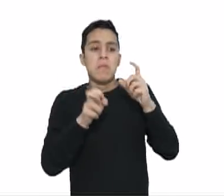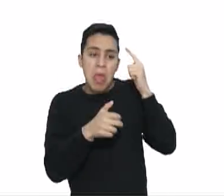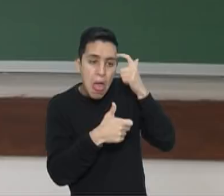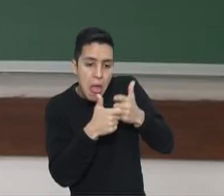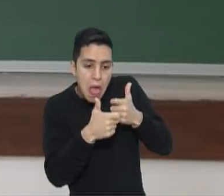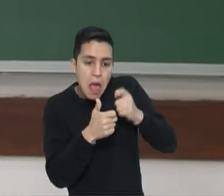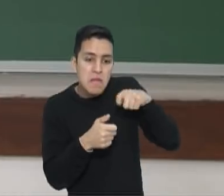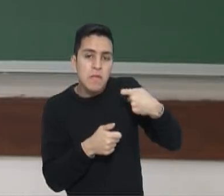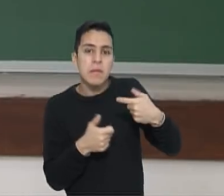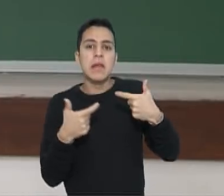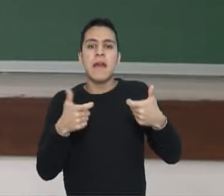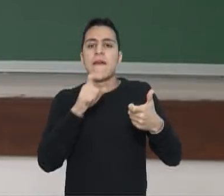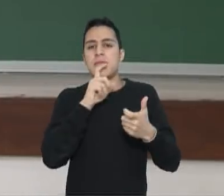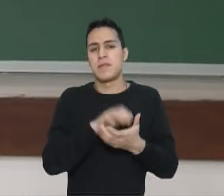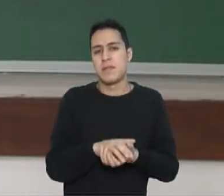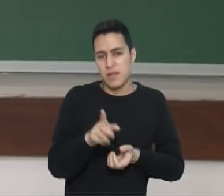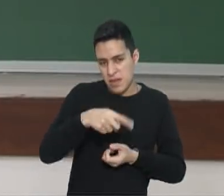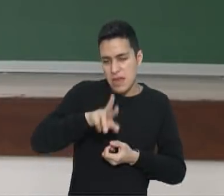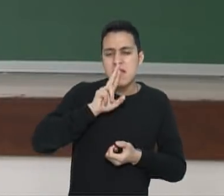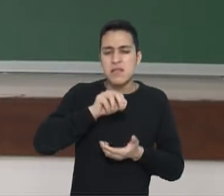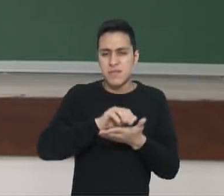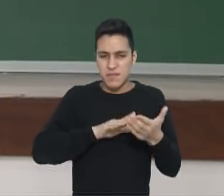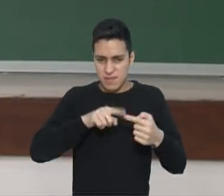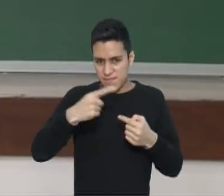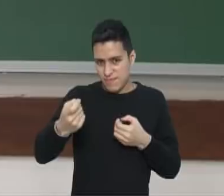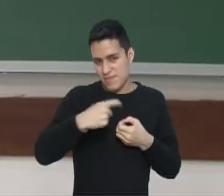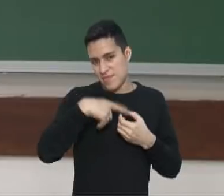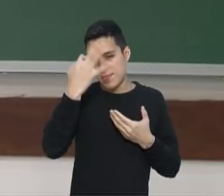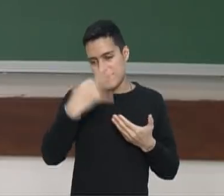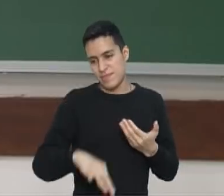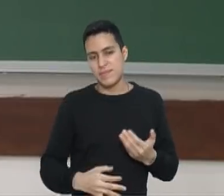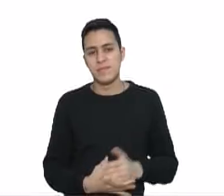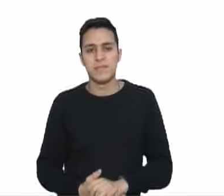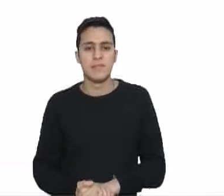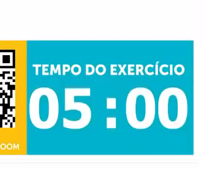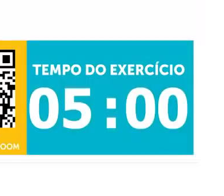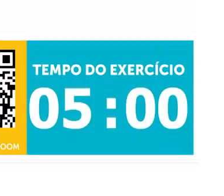Fria. Responda às atividades e logo voltamos com a correção.